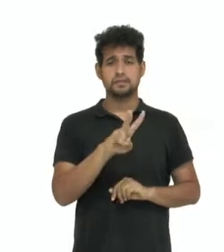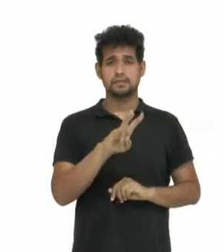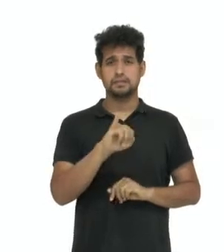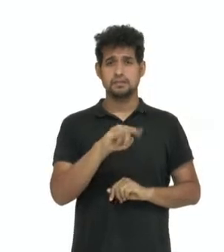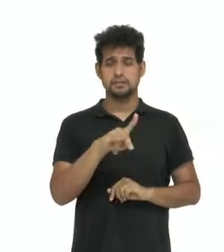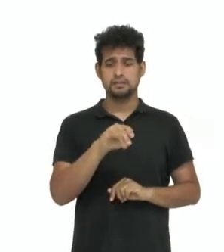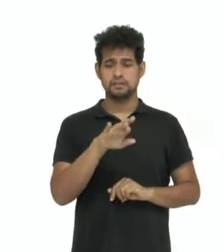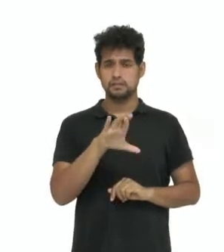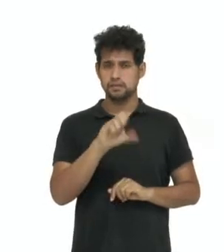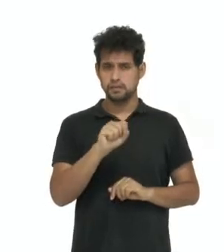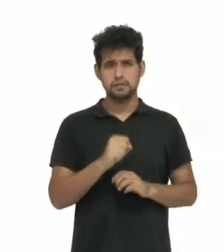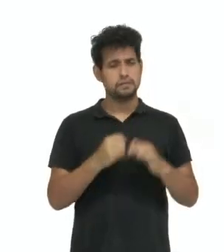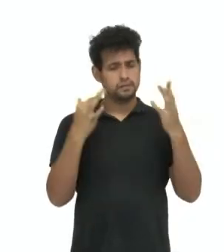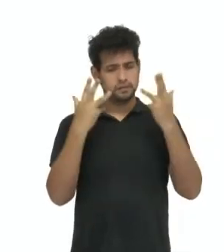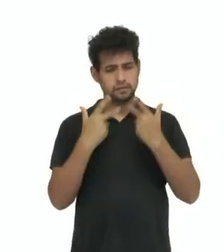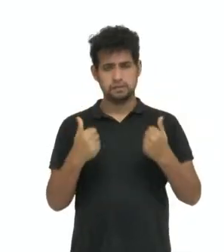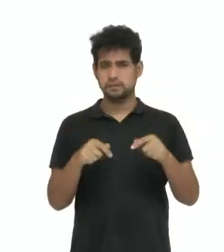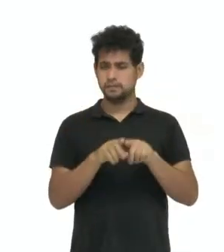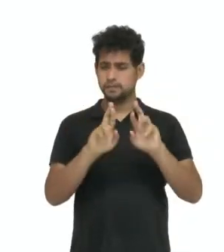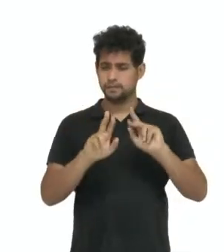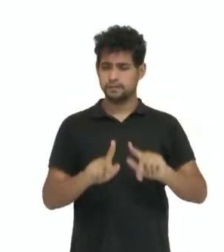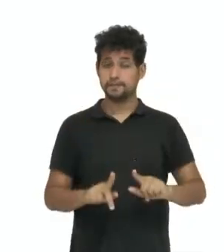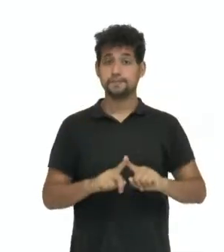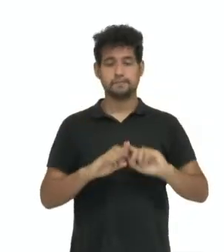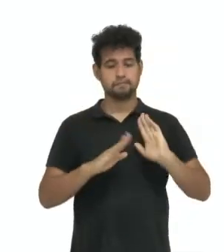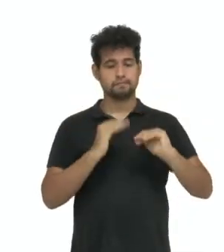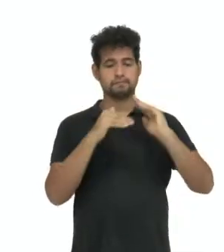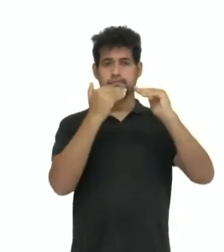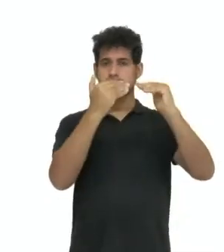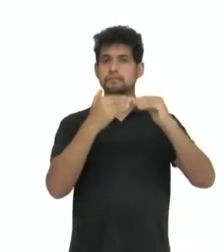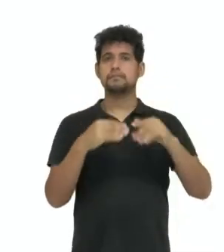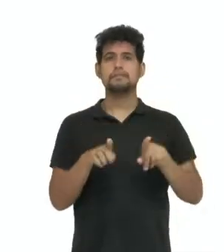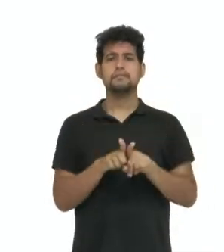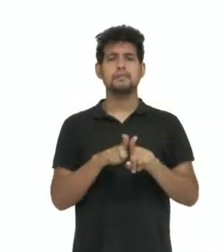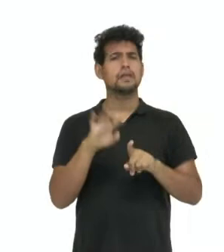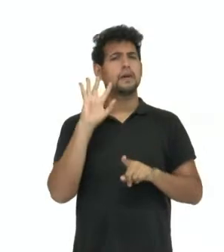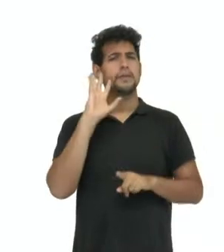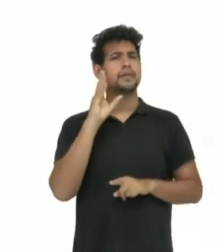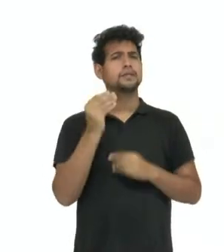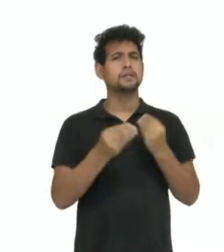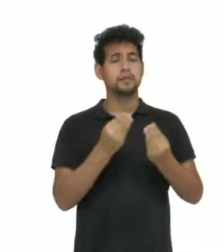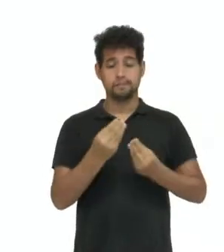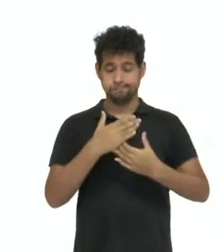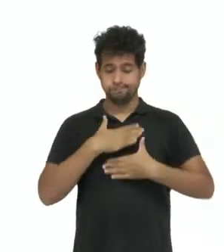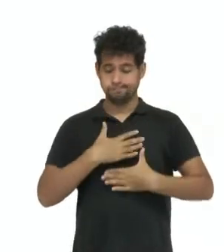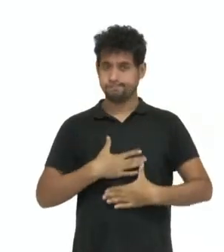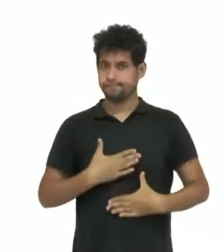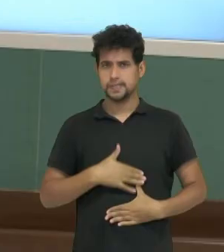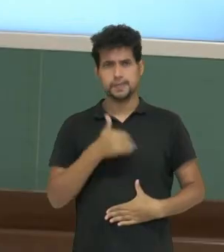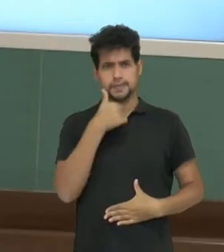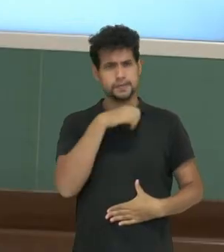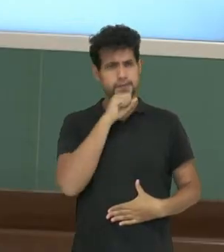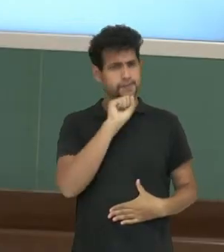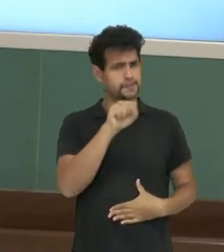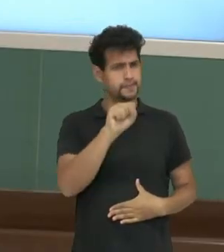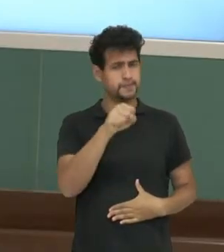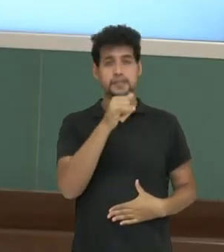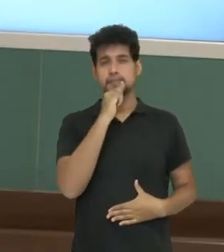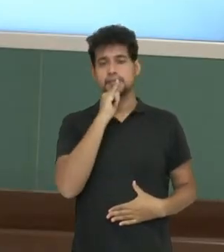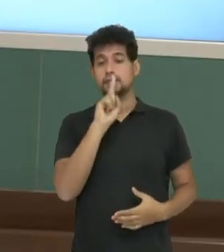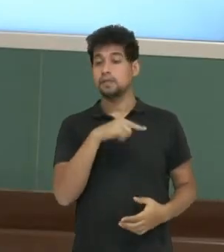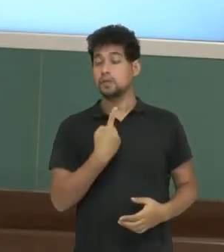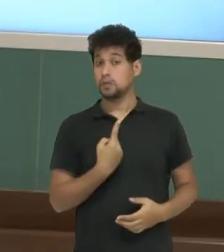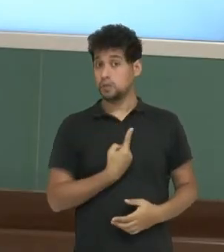seres, animais vivíparos, né? O desenvolvimento embrionário ocorre dentro do corpo da mãe. Isso mesmo, nós, por exemplo,